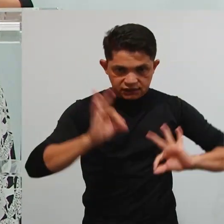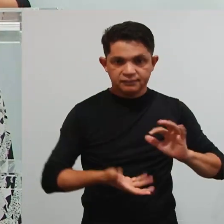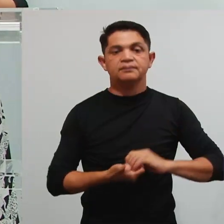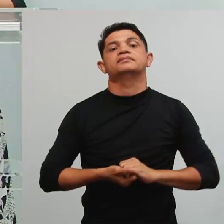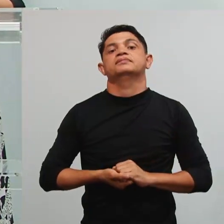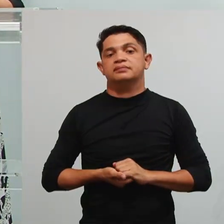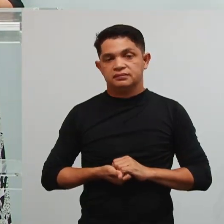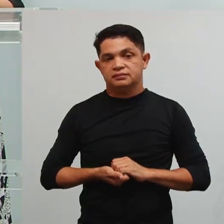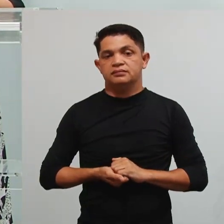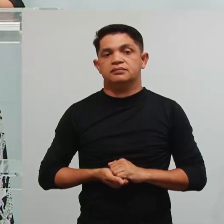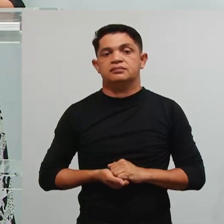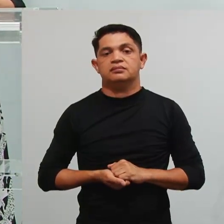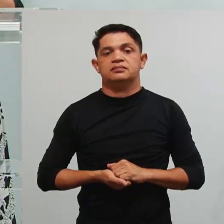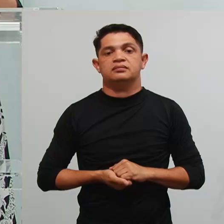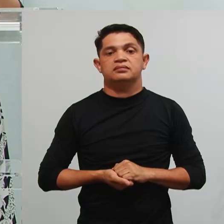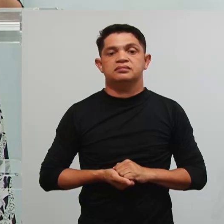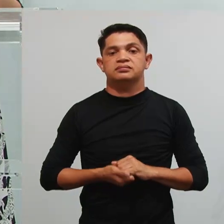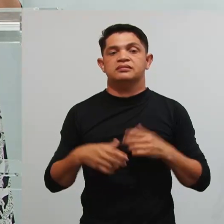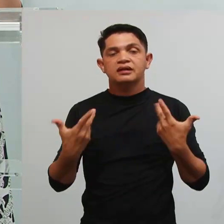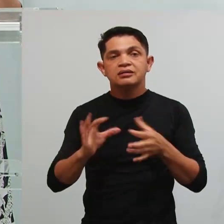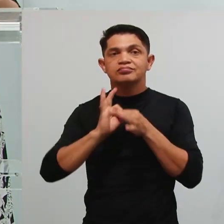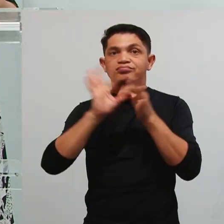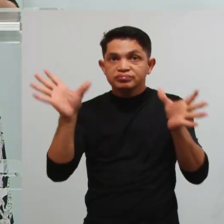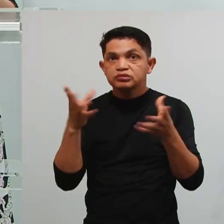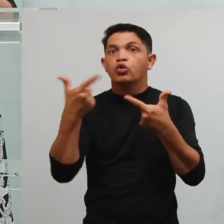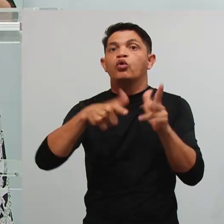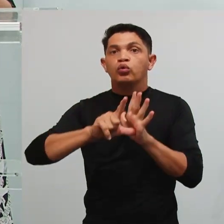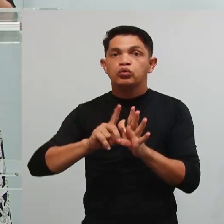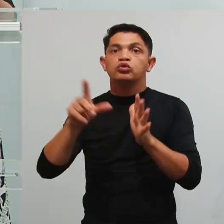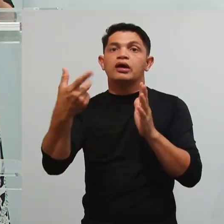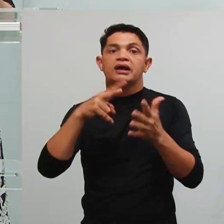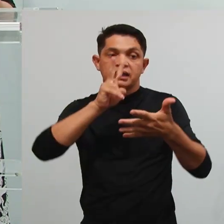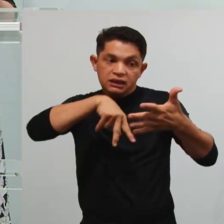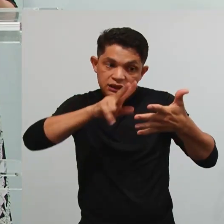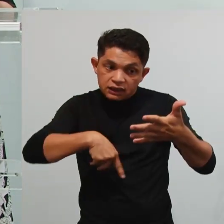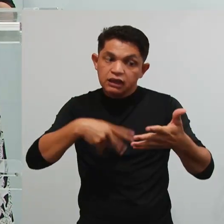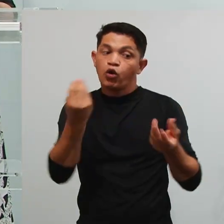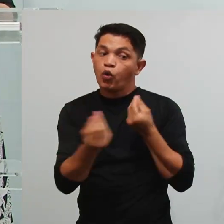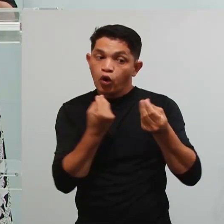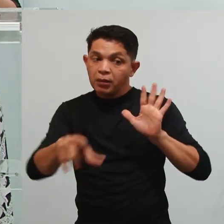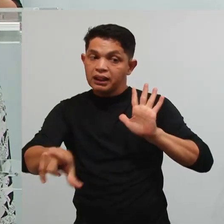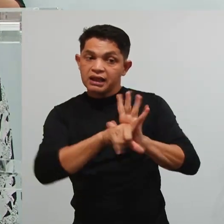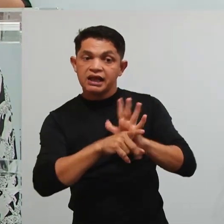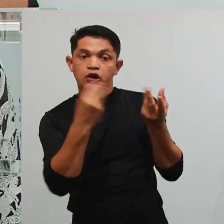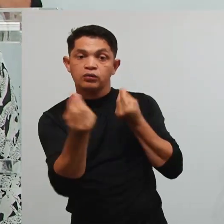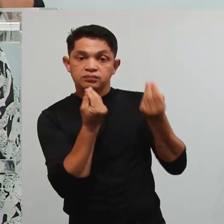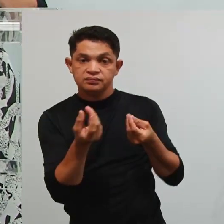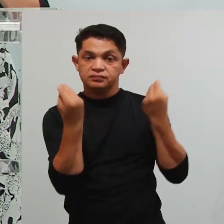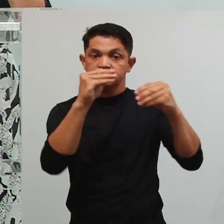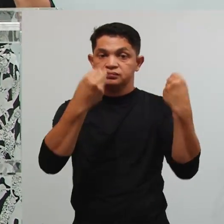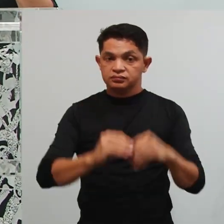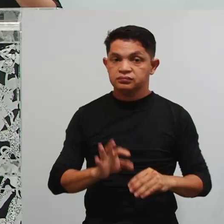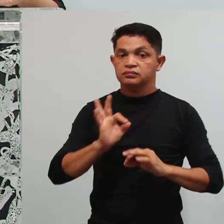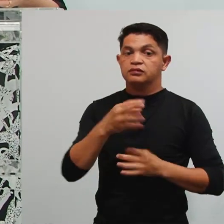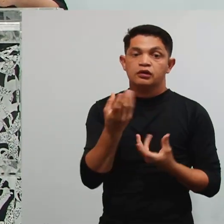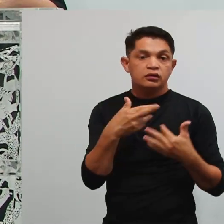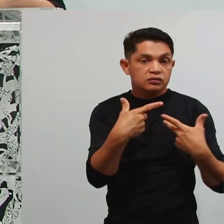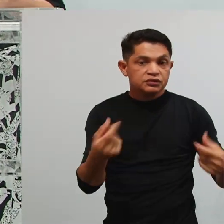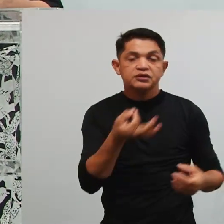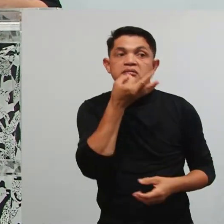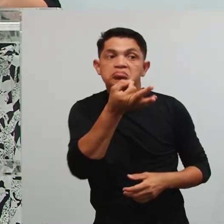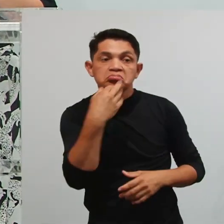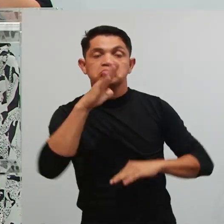para à disposição para a leitura daqueles que participaram da reunião. E aí, se tiver alguma